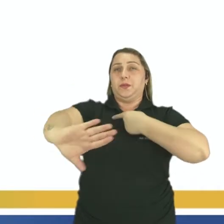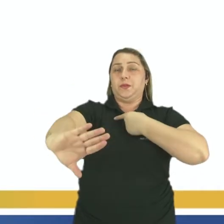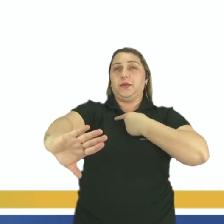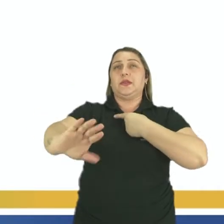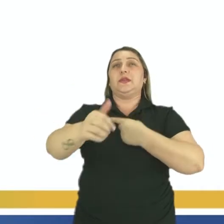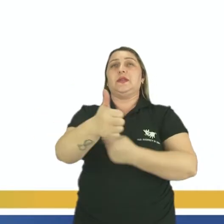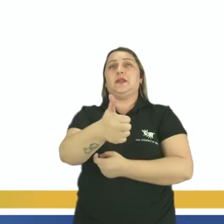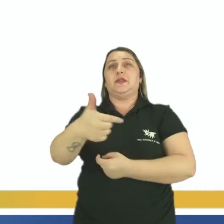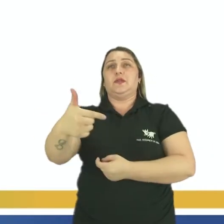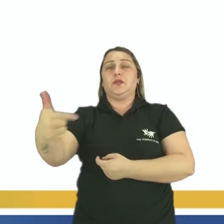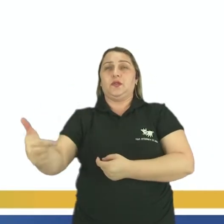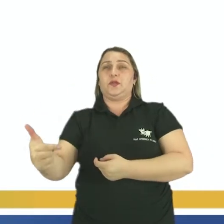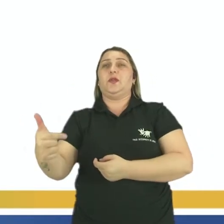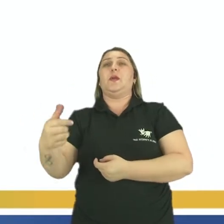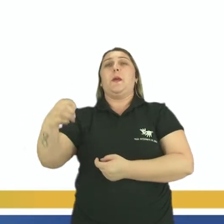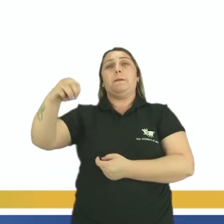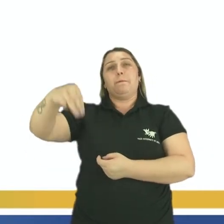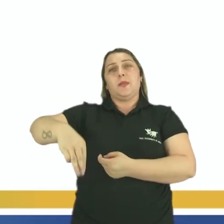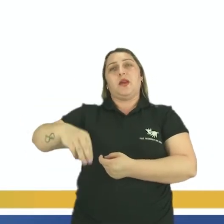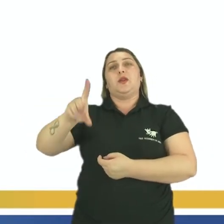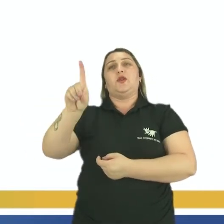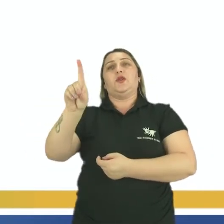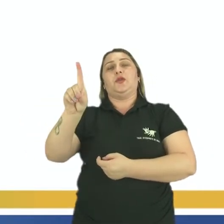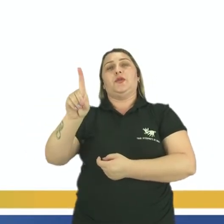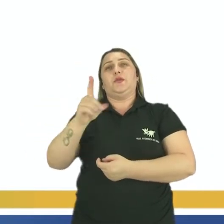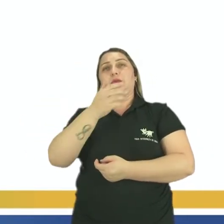122 metros de diâmetro.